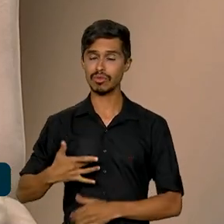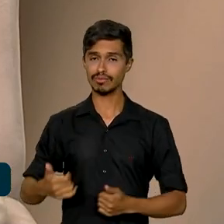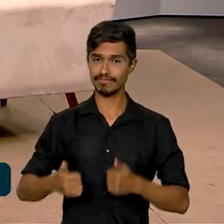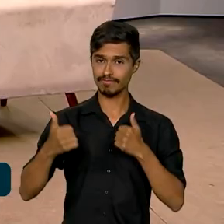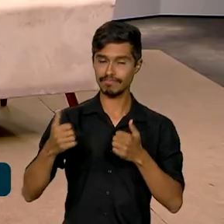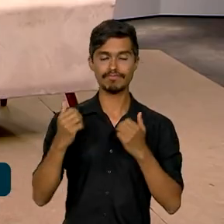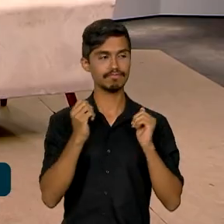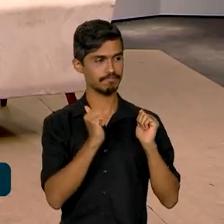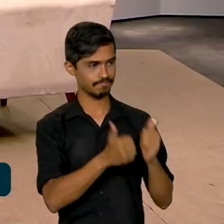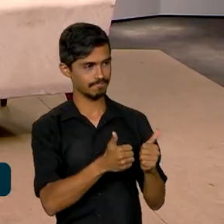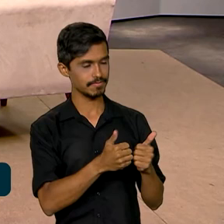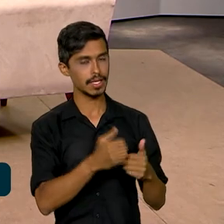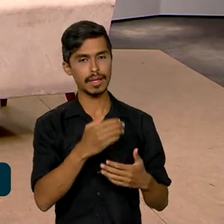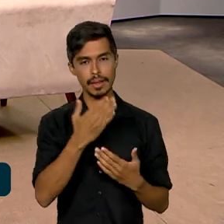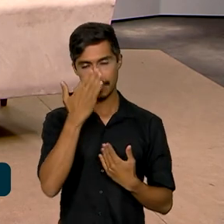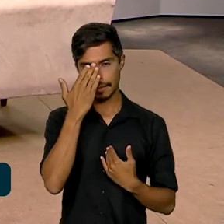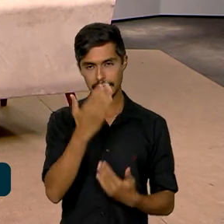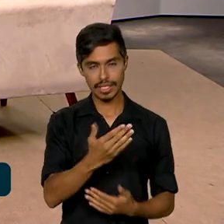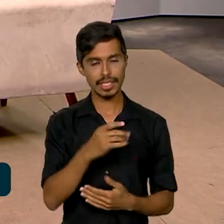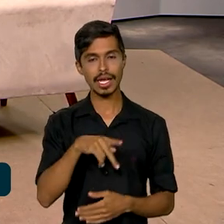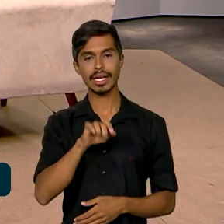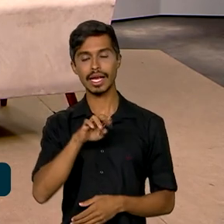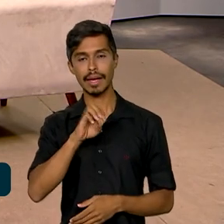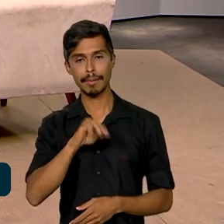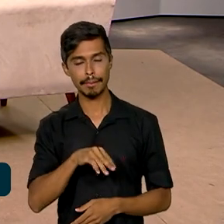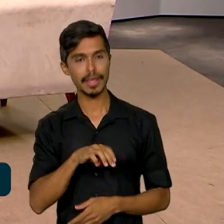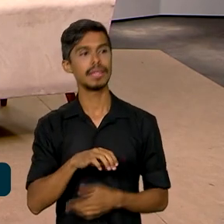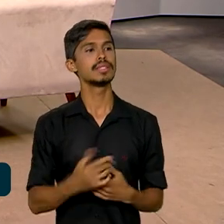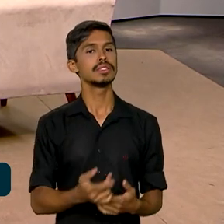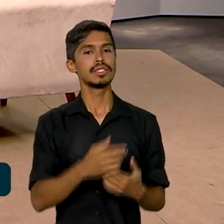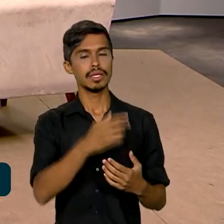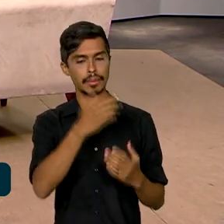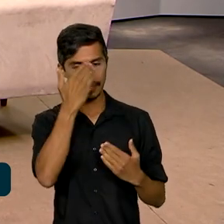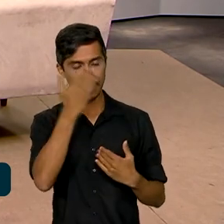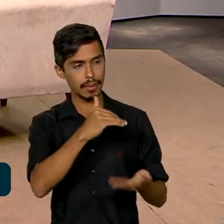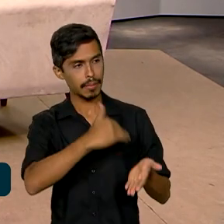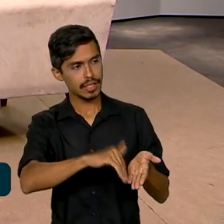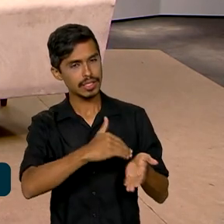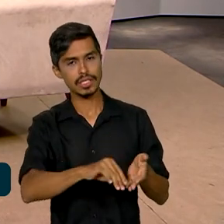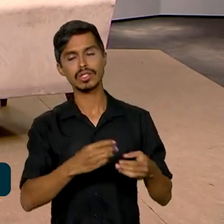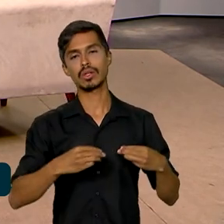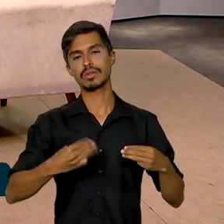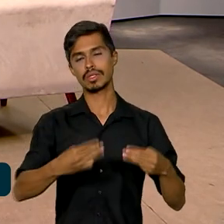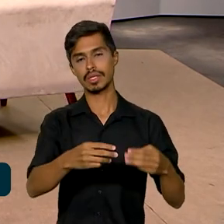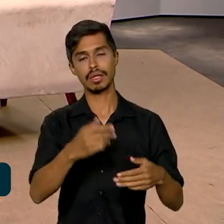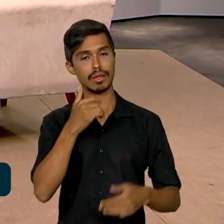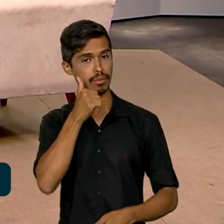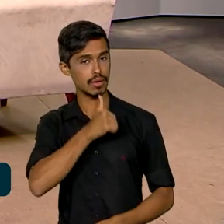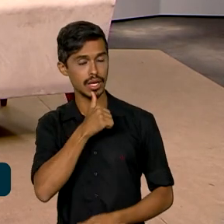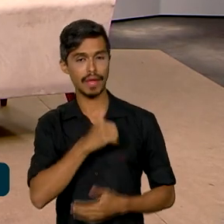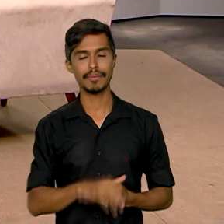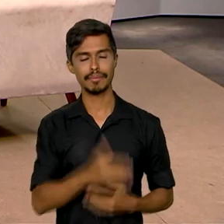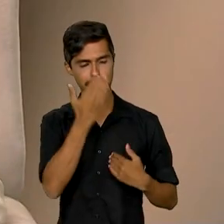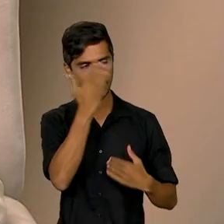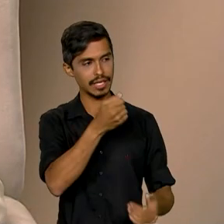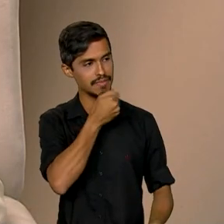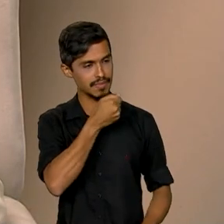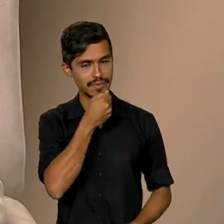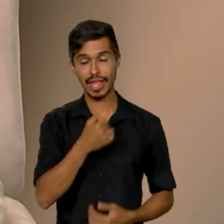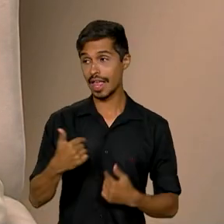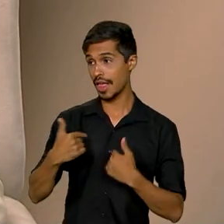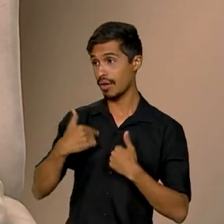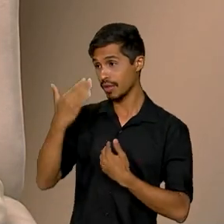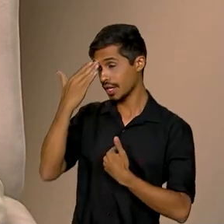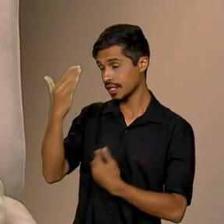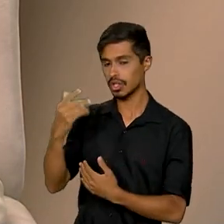bem. Carmen Foro, secretária de Participação Política do Ministério das Mulheres, muito obrigado pela sua entrevista. Eu que